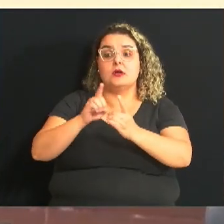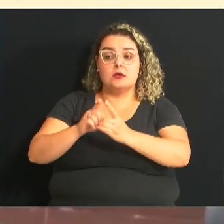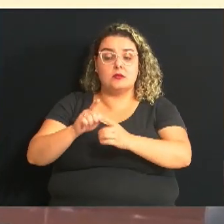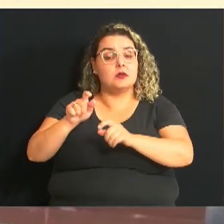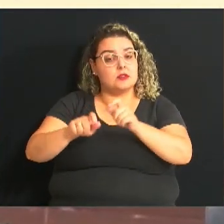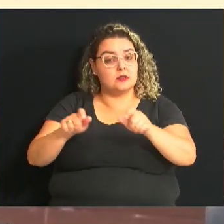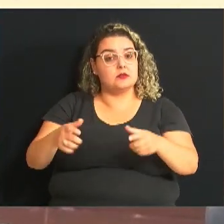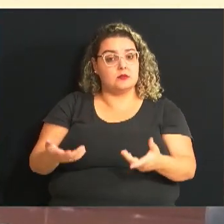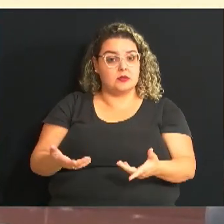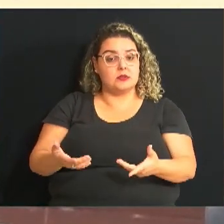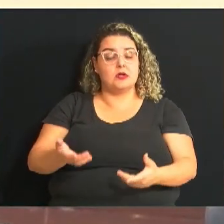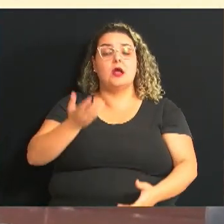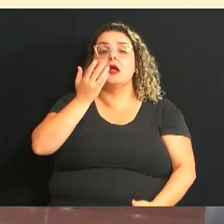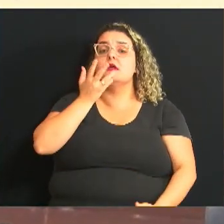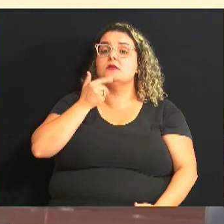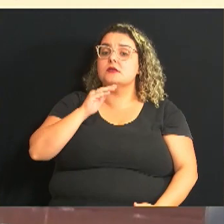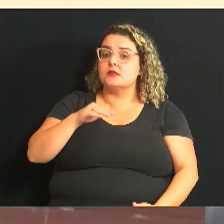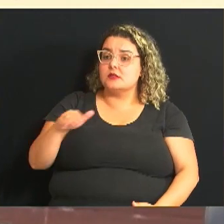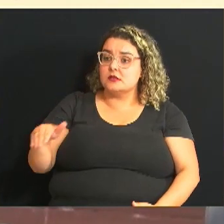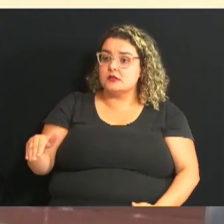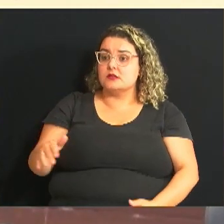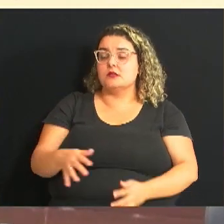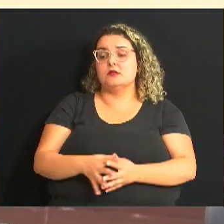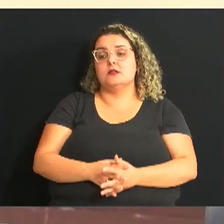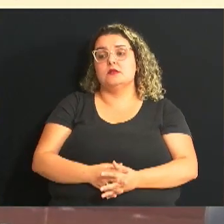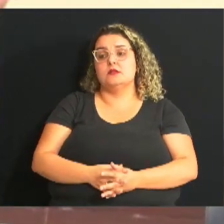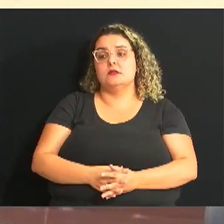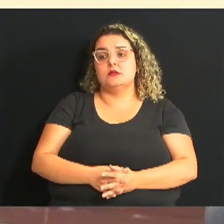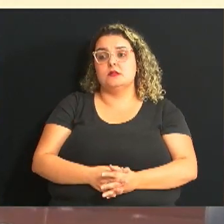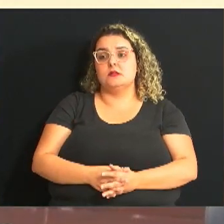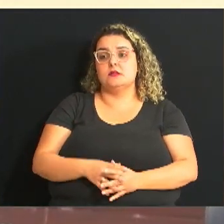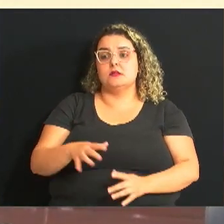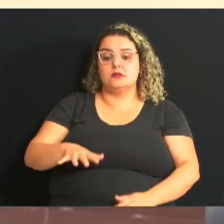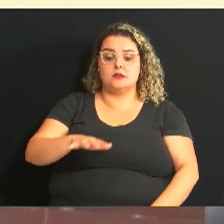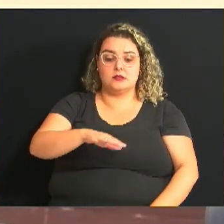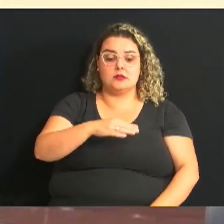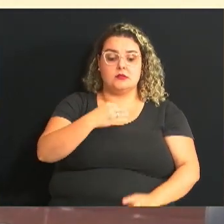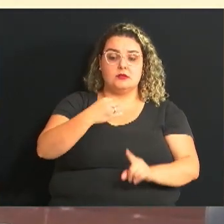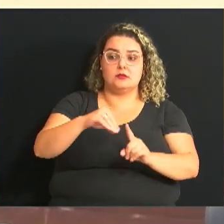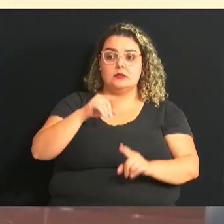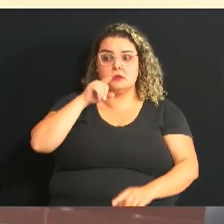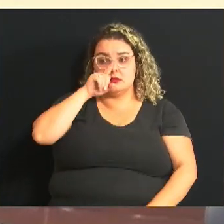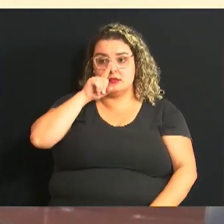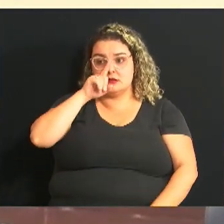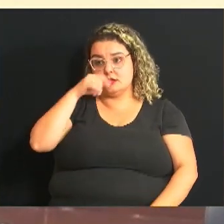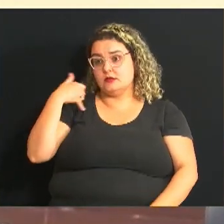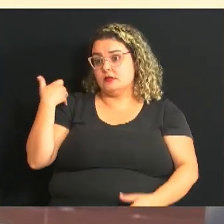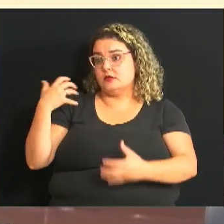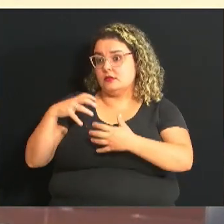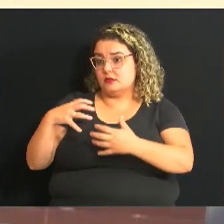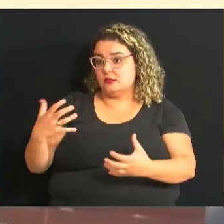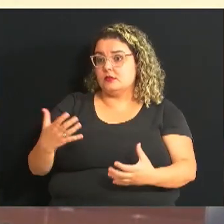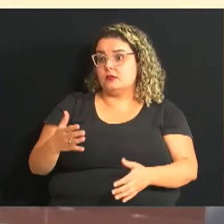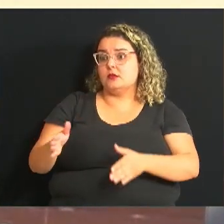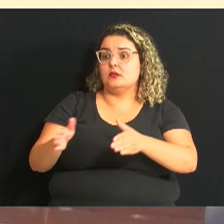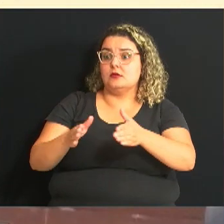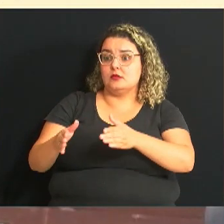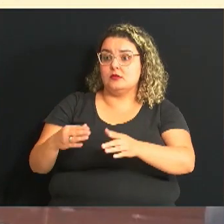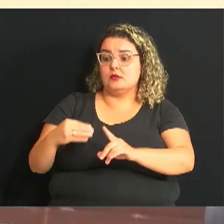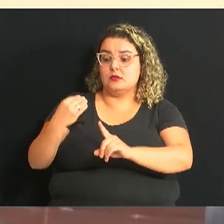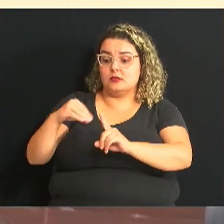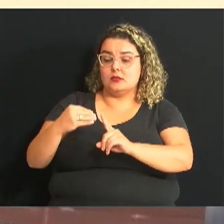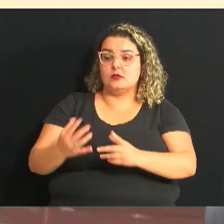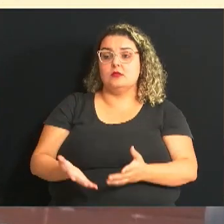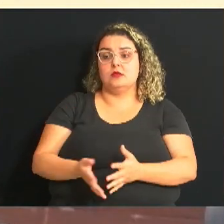pessoas, essas crianças de regiões de vulnerabilidade e risco, esses idosos que estão em situação de vulnerabilidade e